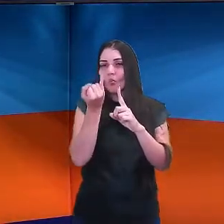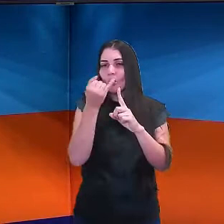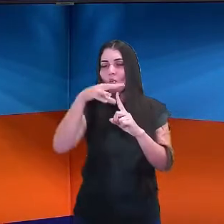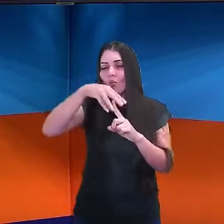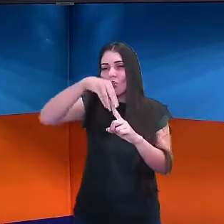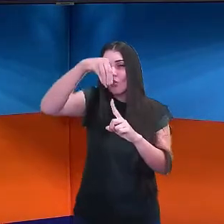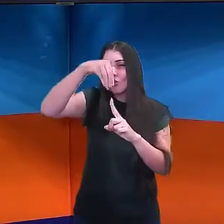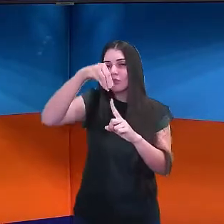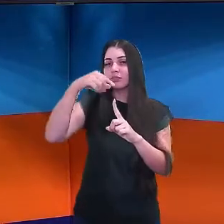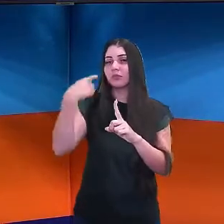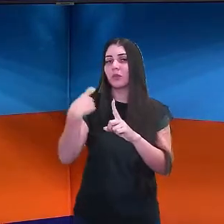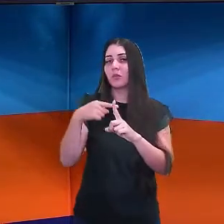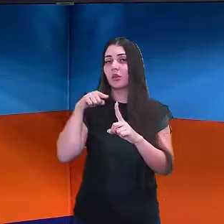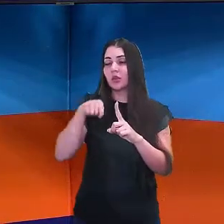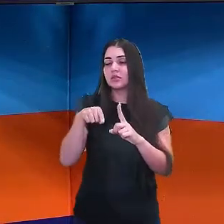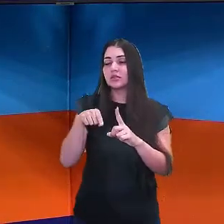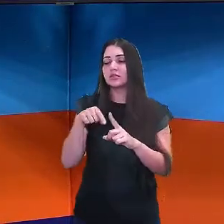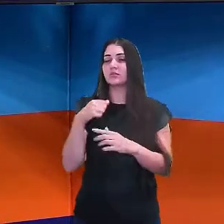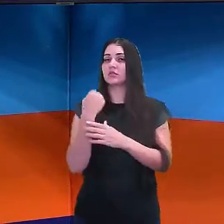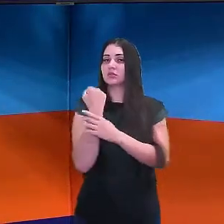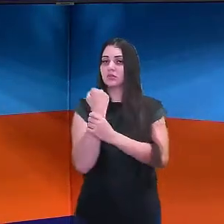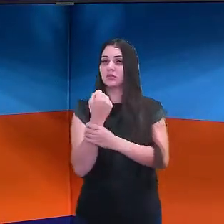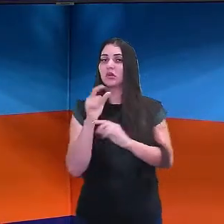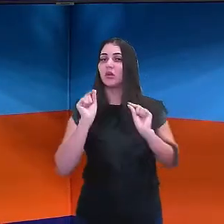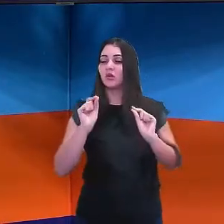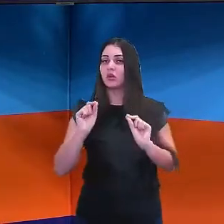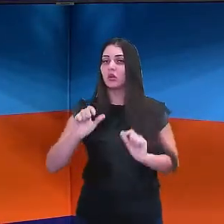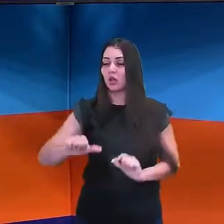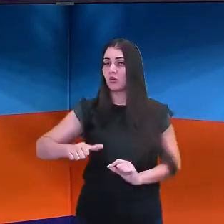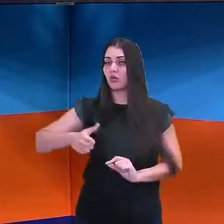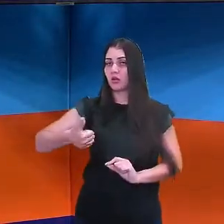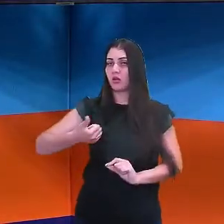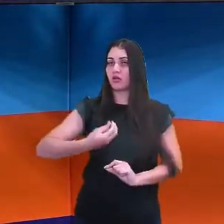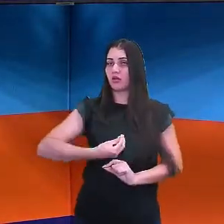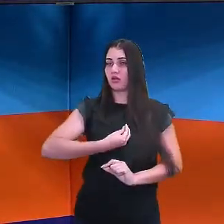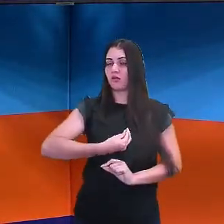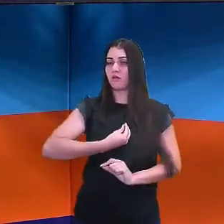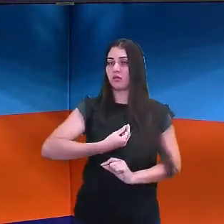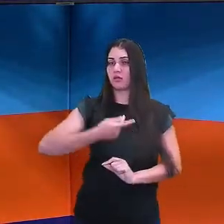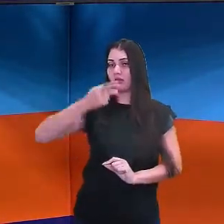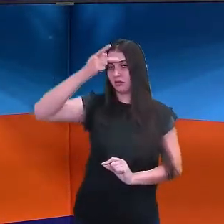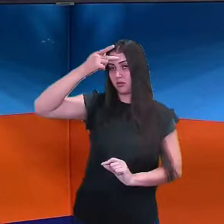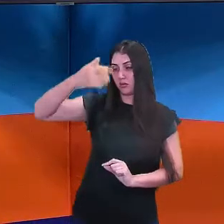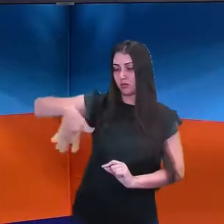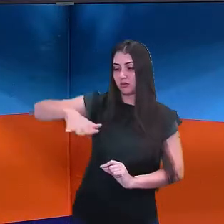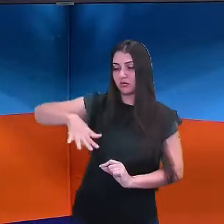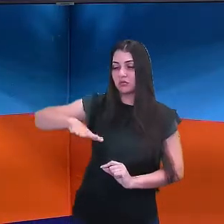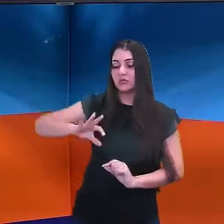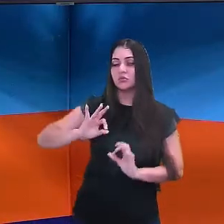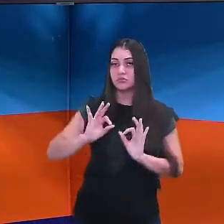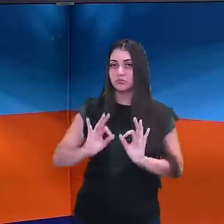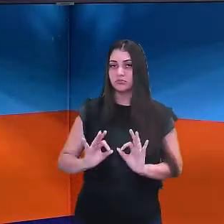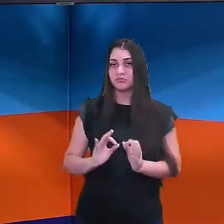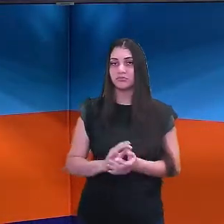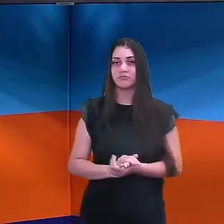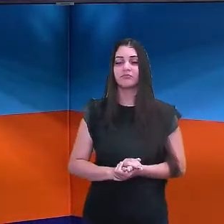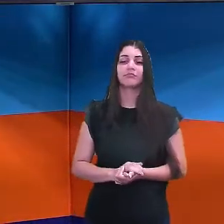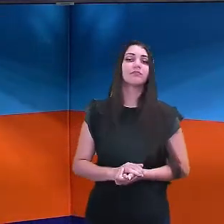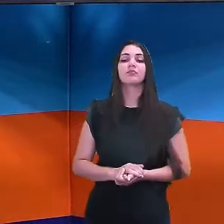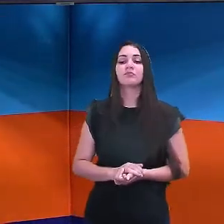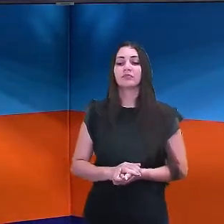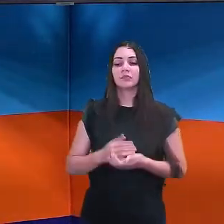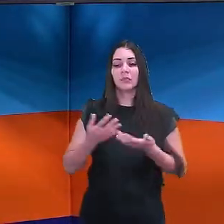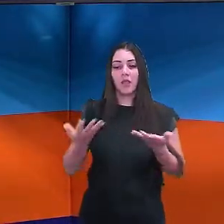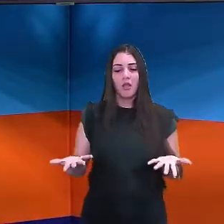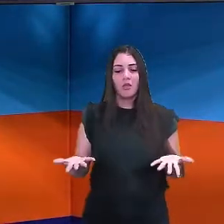bom? Porque isso vai me garantir uma qualidade de vida da população. Tá bom? E aí a